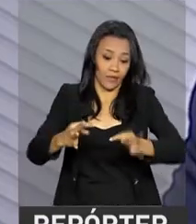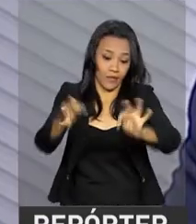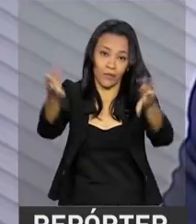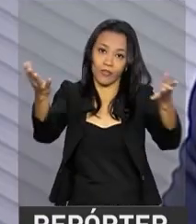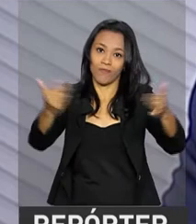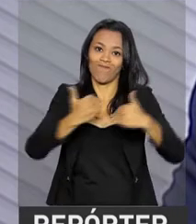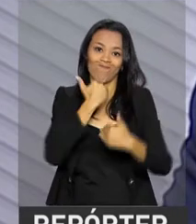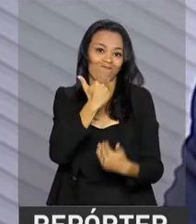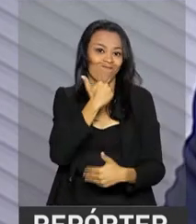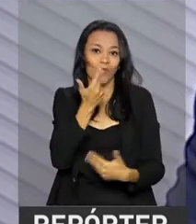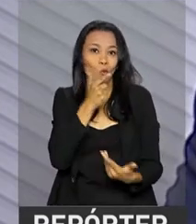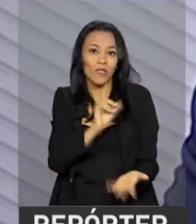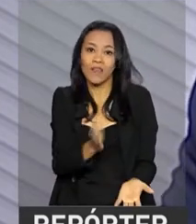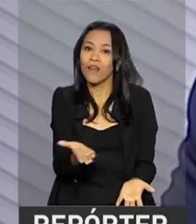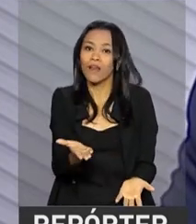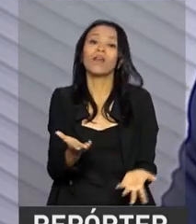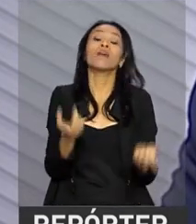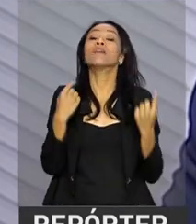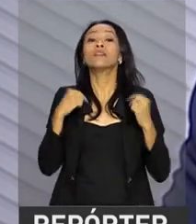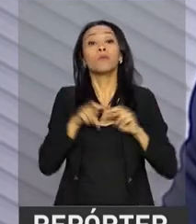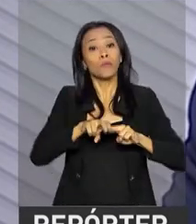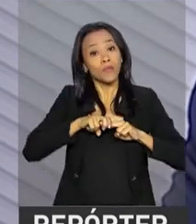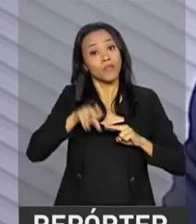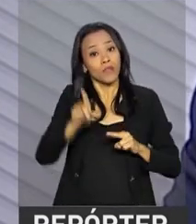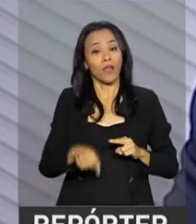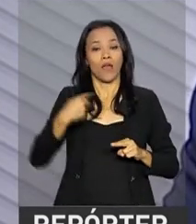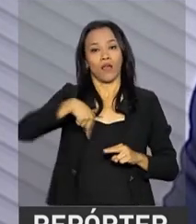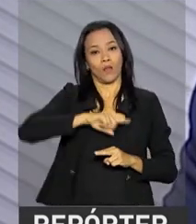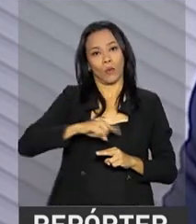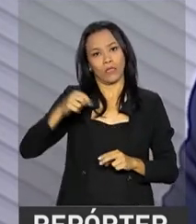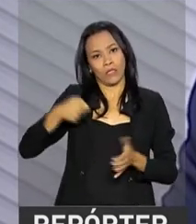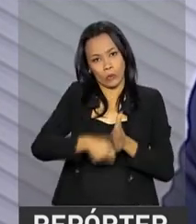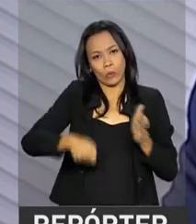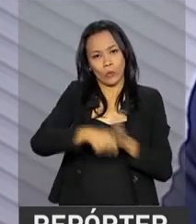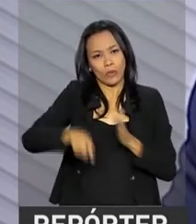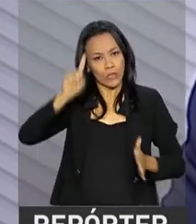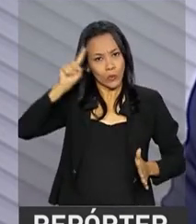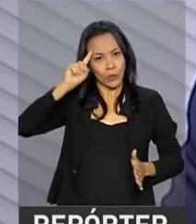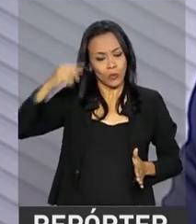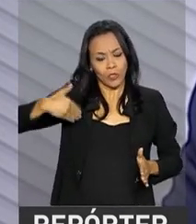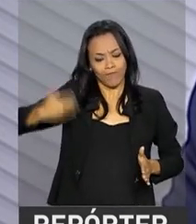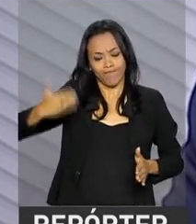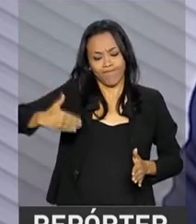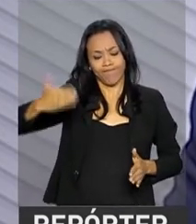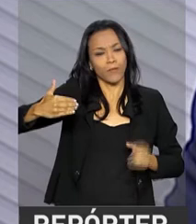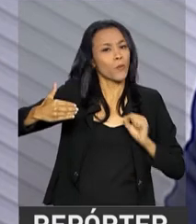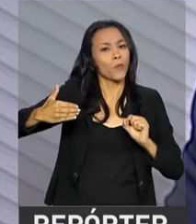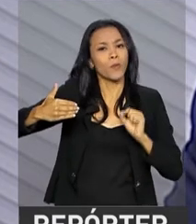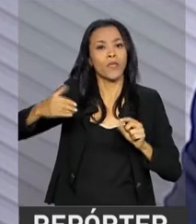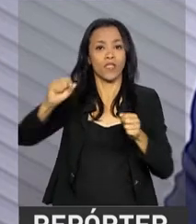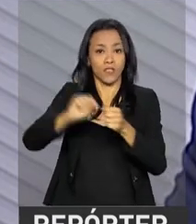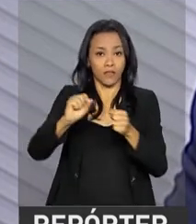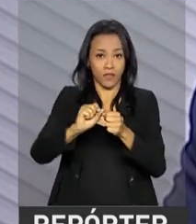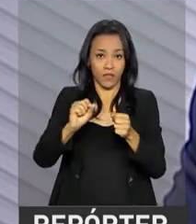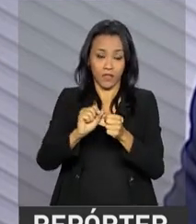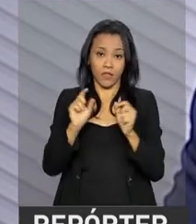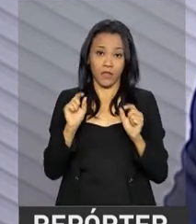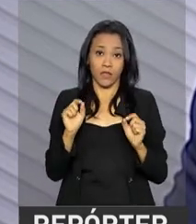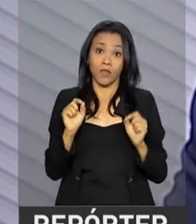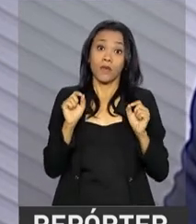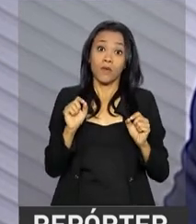essa a nossa luta diária e constante é fazer o nosso papel de indutor